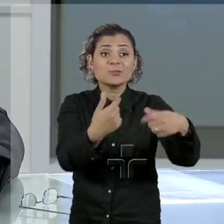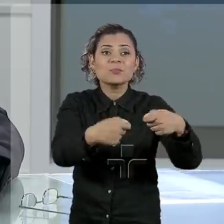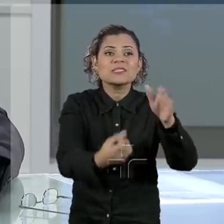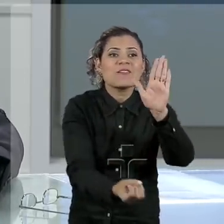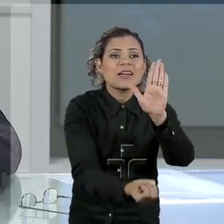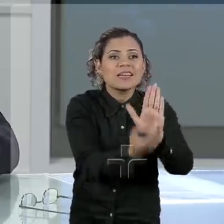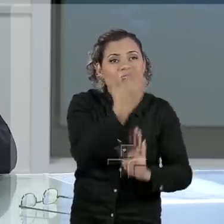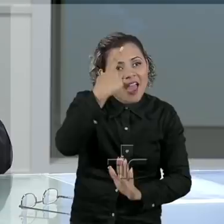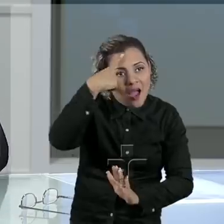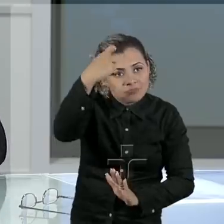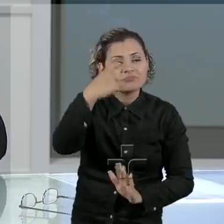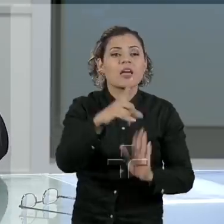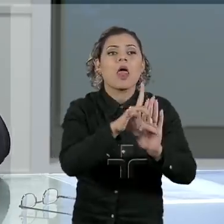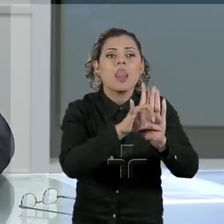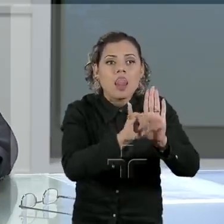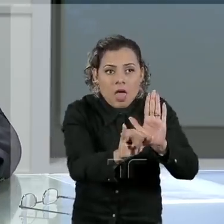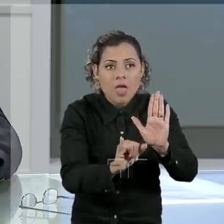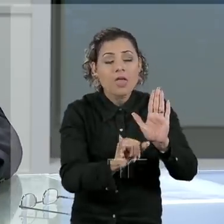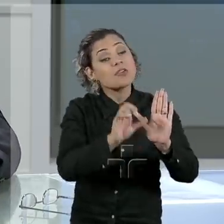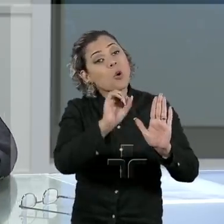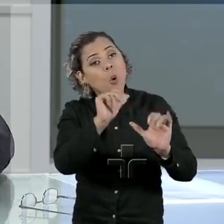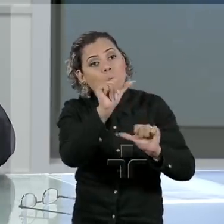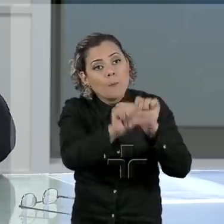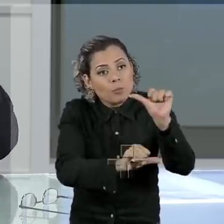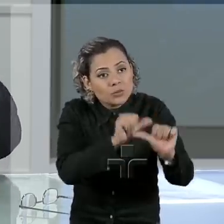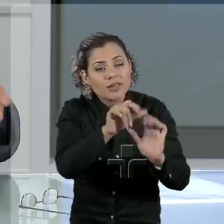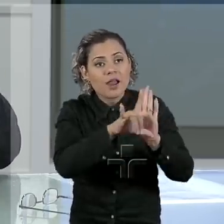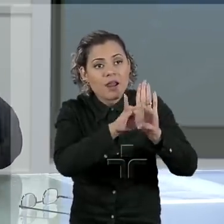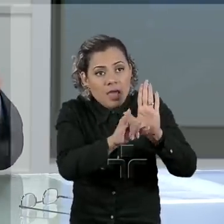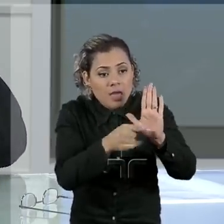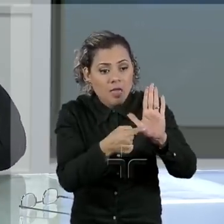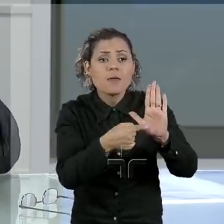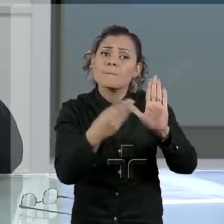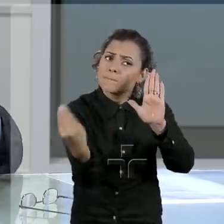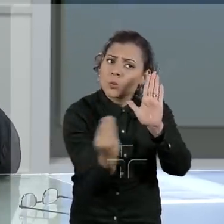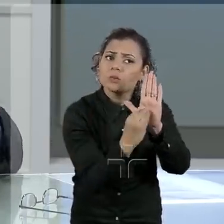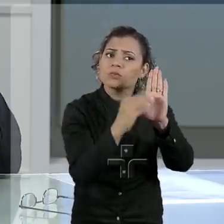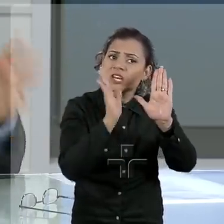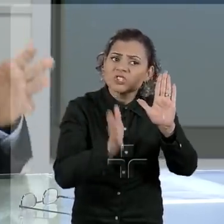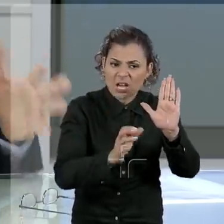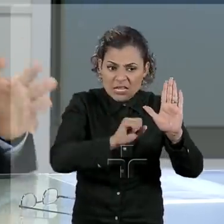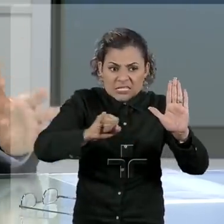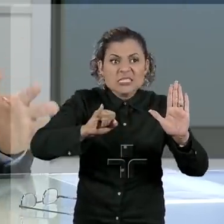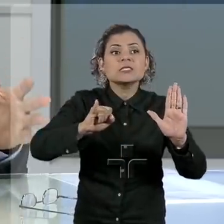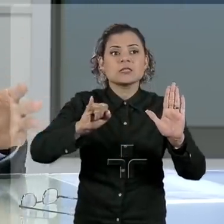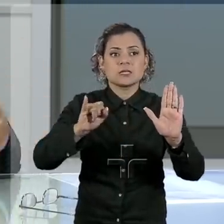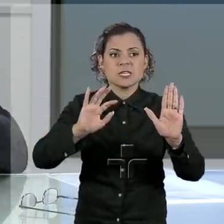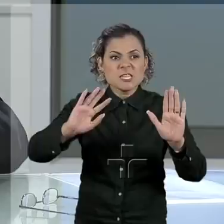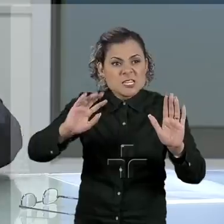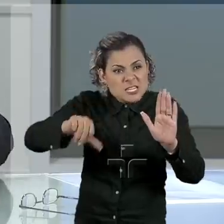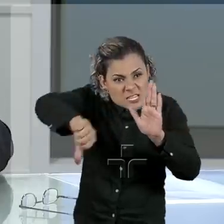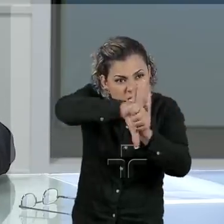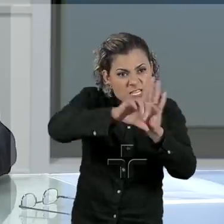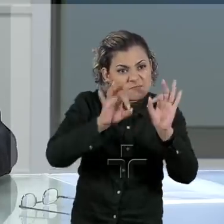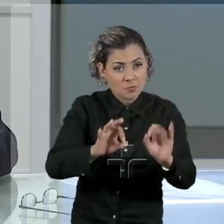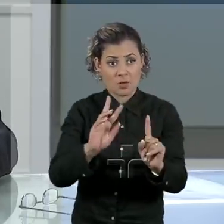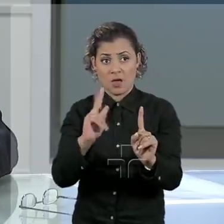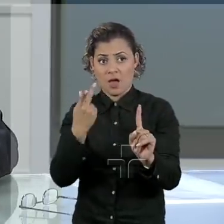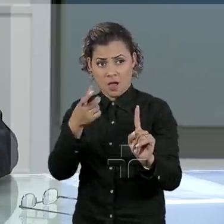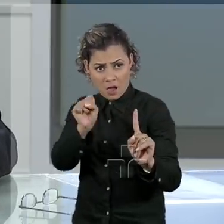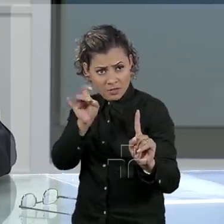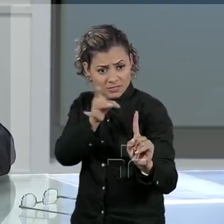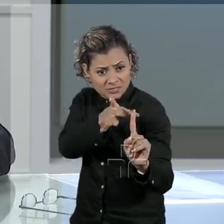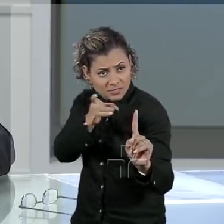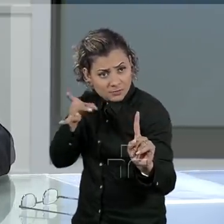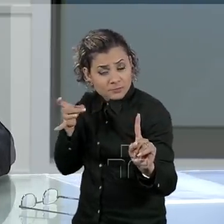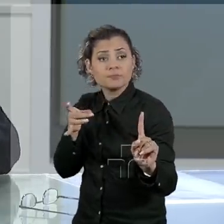lei ou modificado a legislação e lá estabelecido penalidade para esse tipo de crime, não seria necessária a